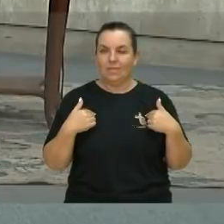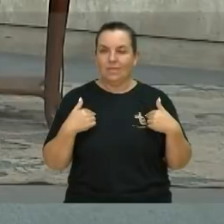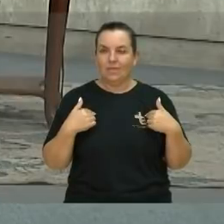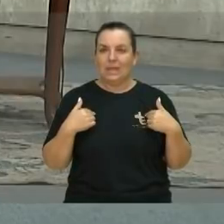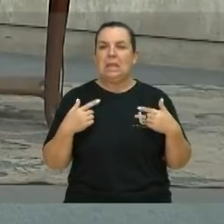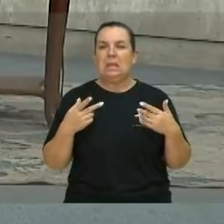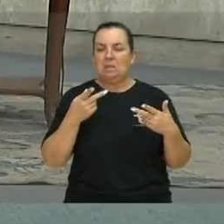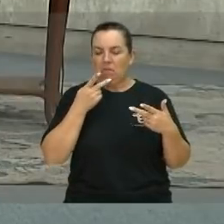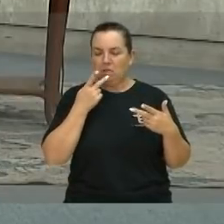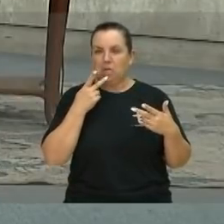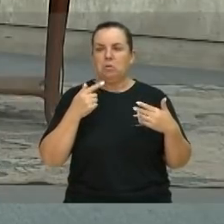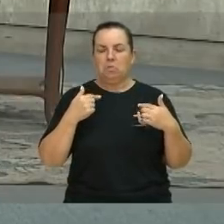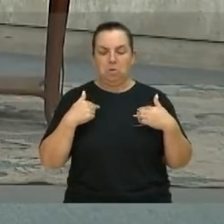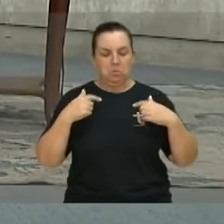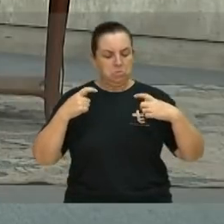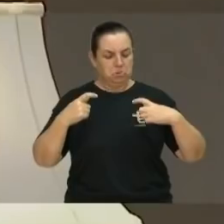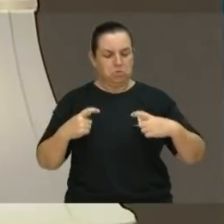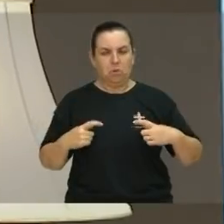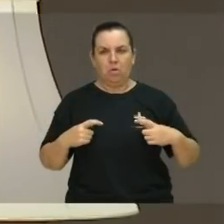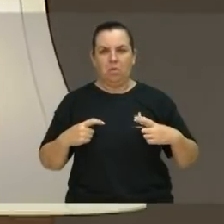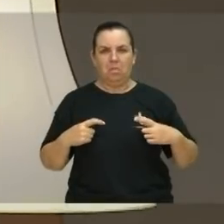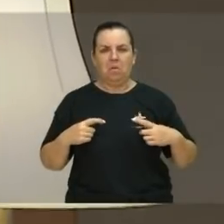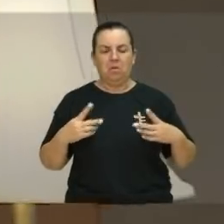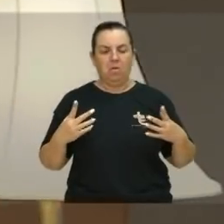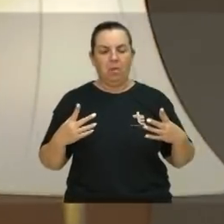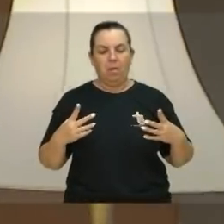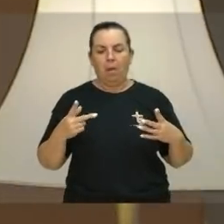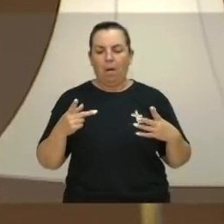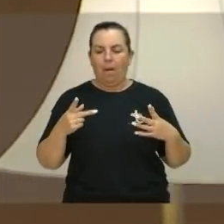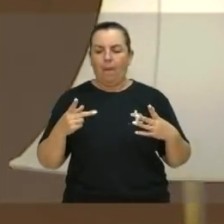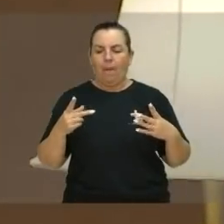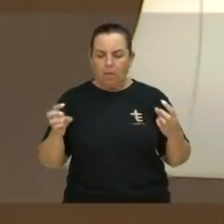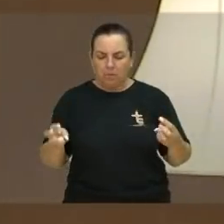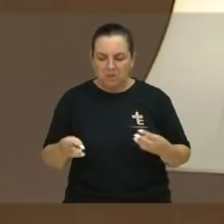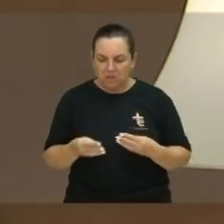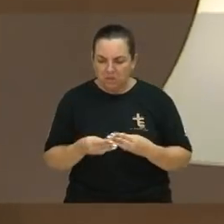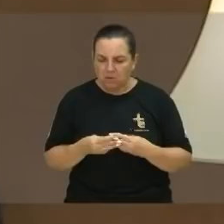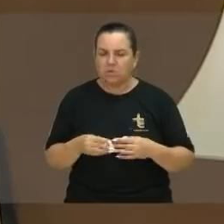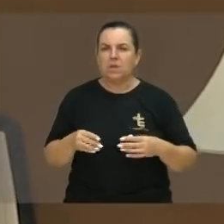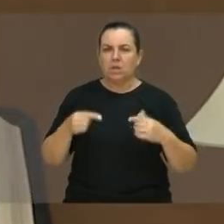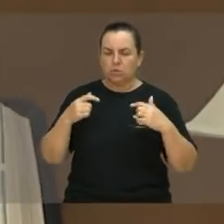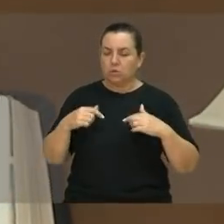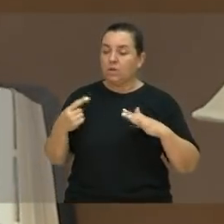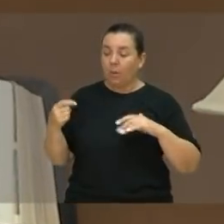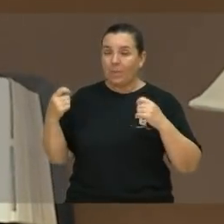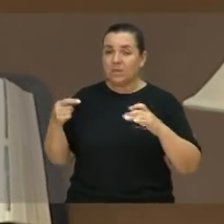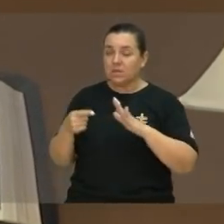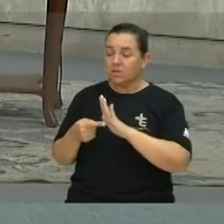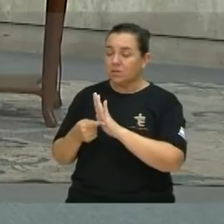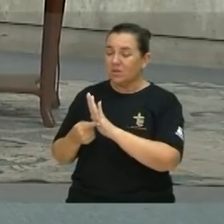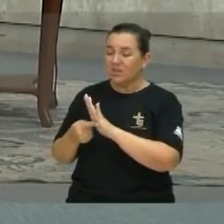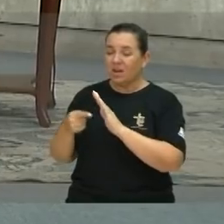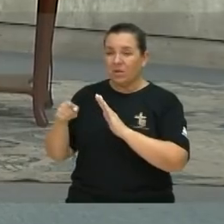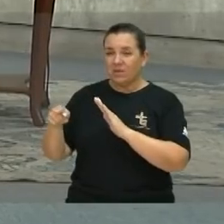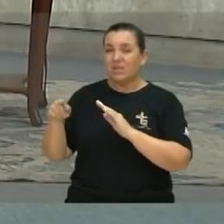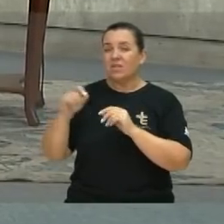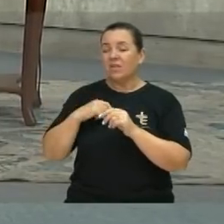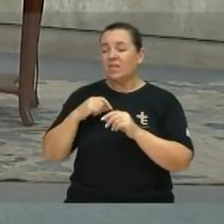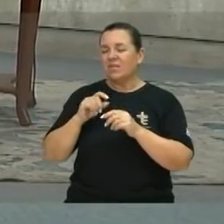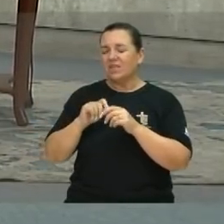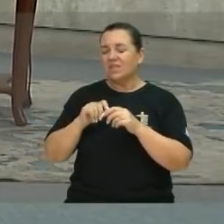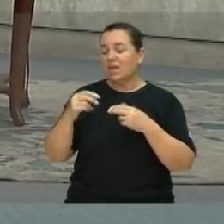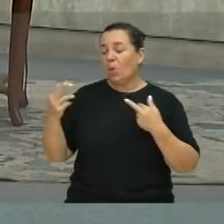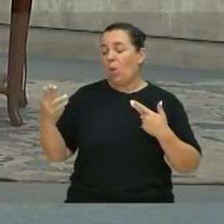o senhorio de avental se inverte os valores inverte os critérios